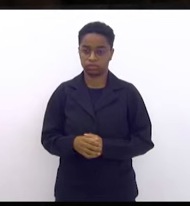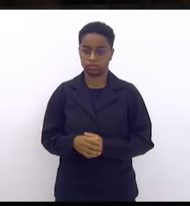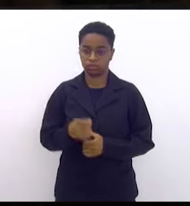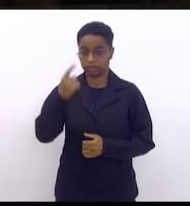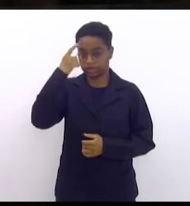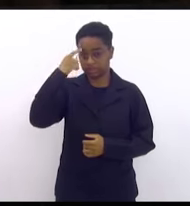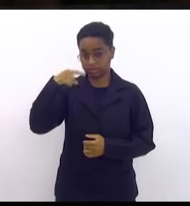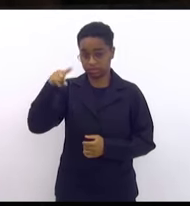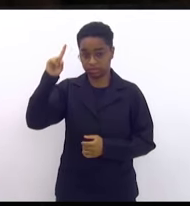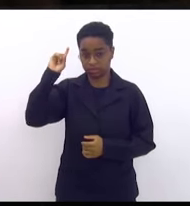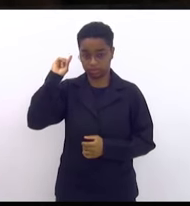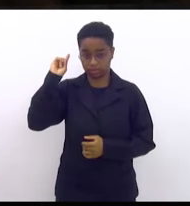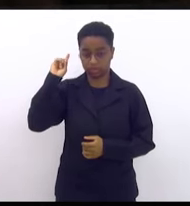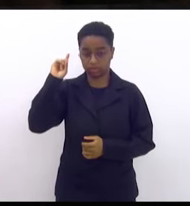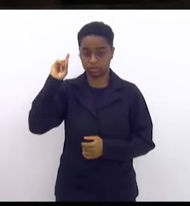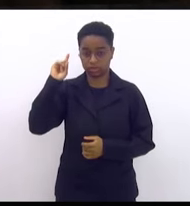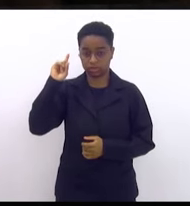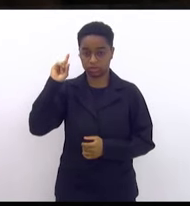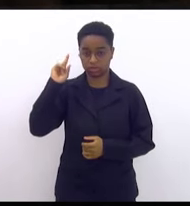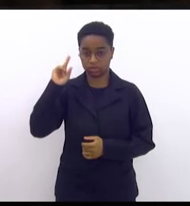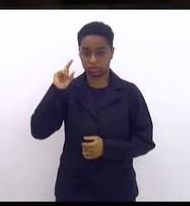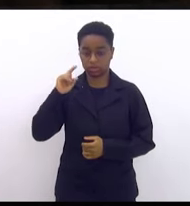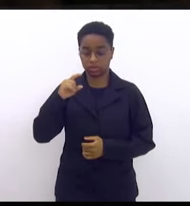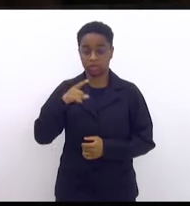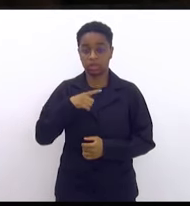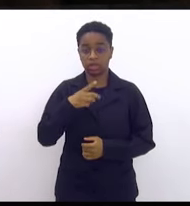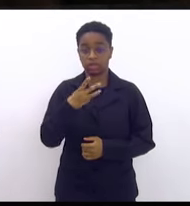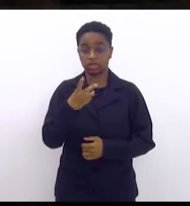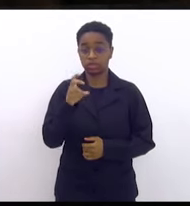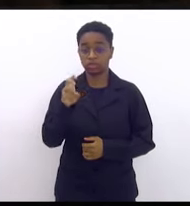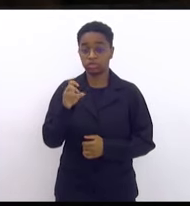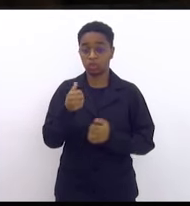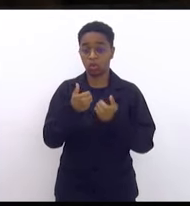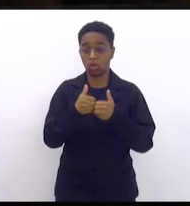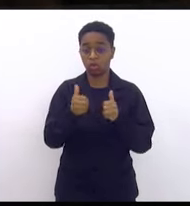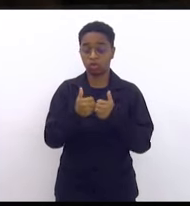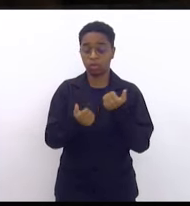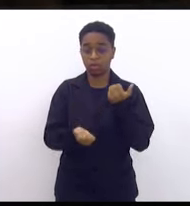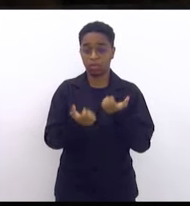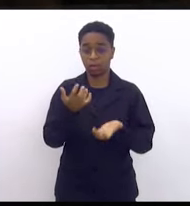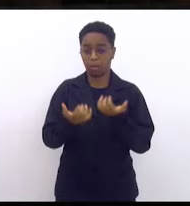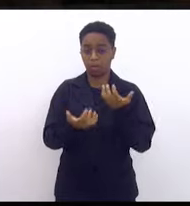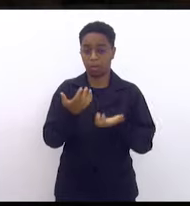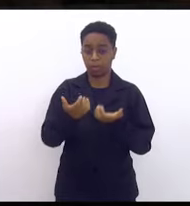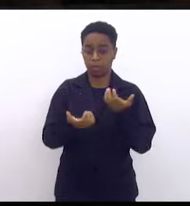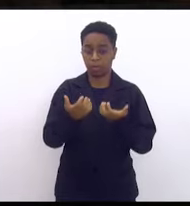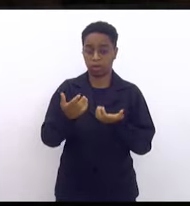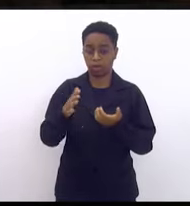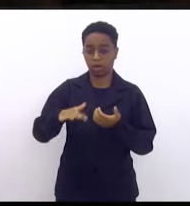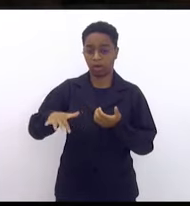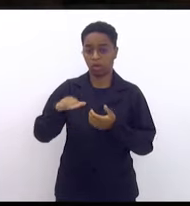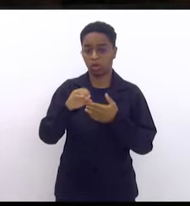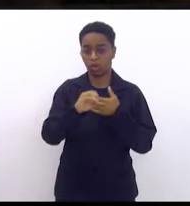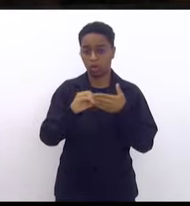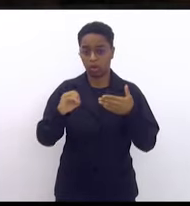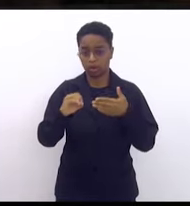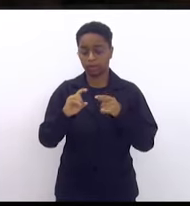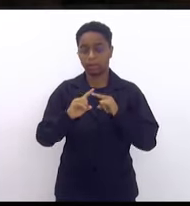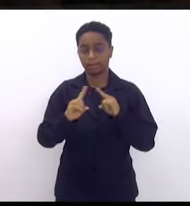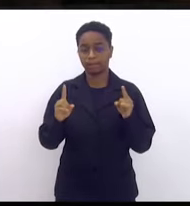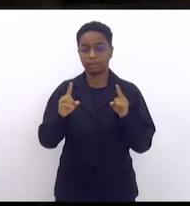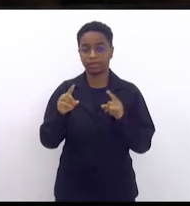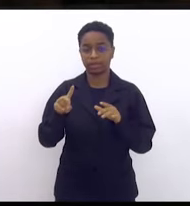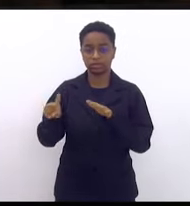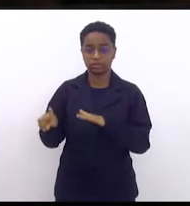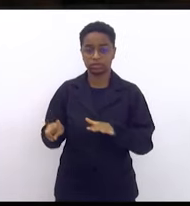passada, 35 ônibus foram incendiados na Zona Oeste. Durante essa semana